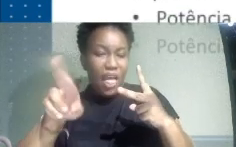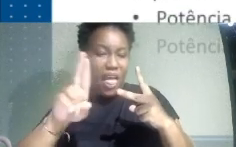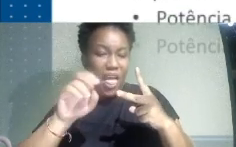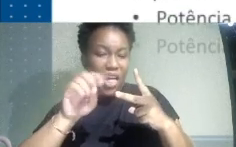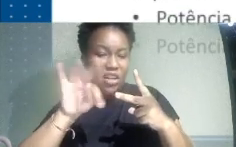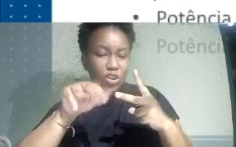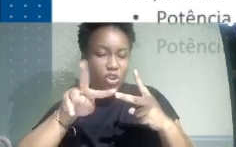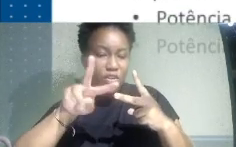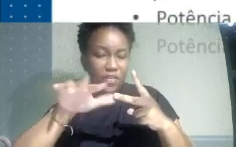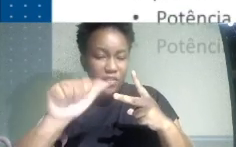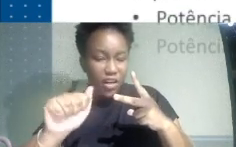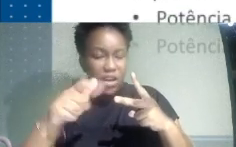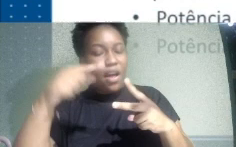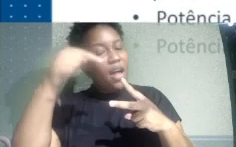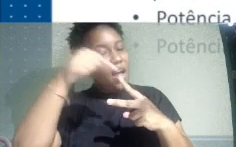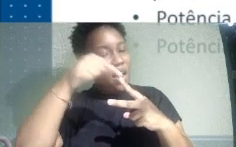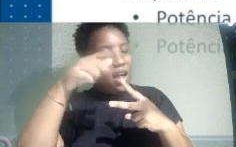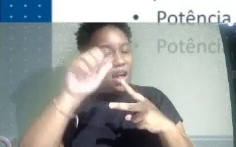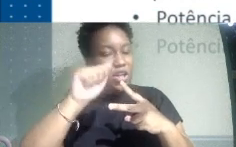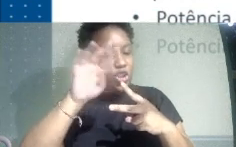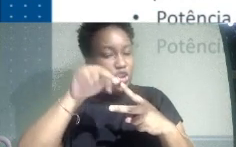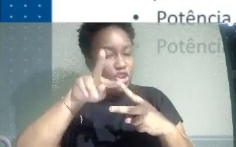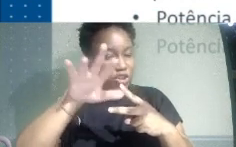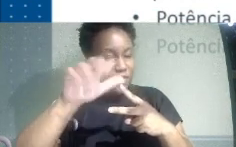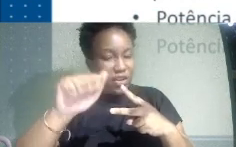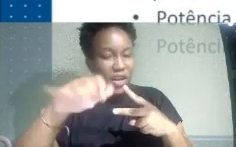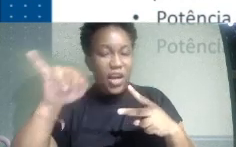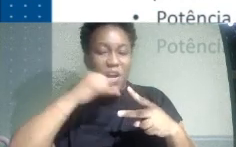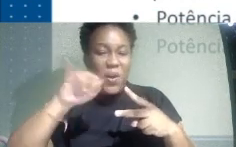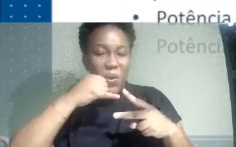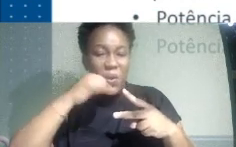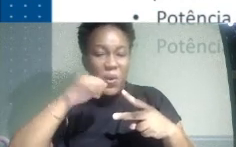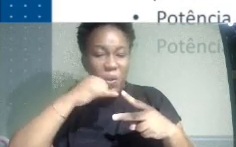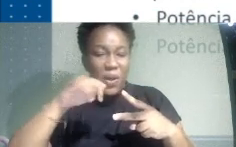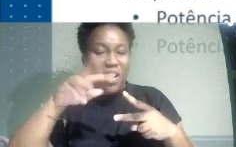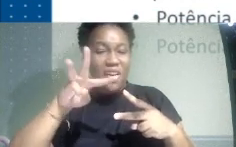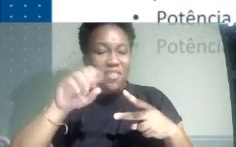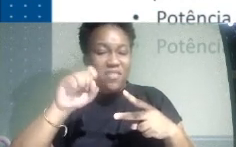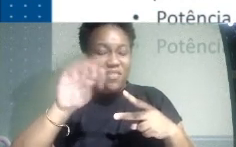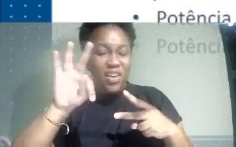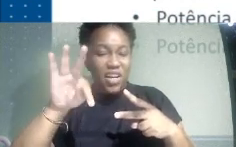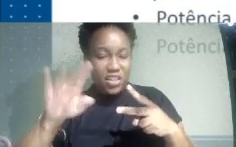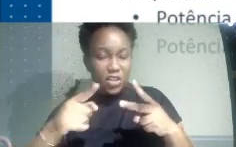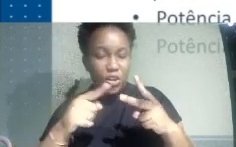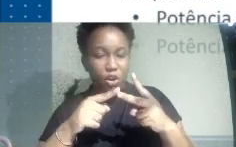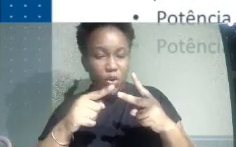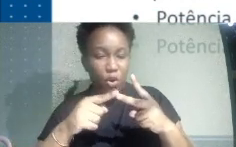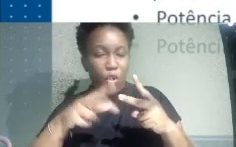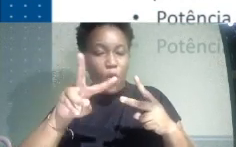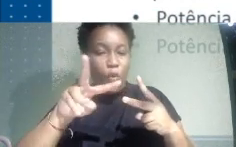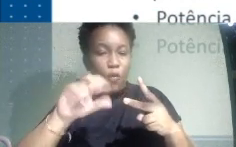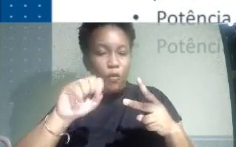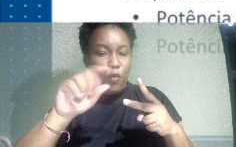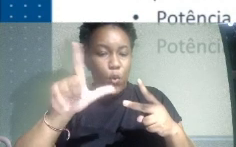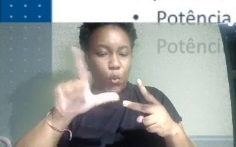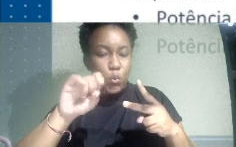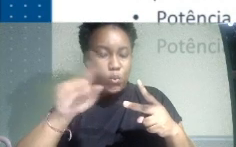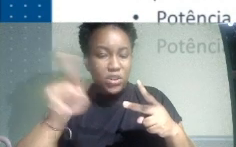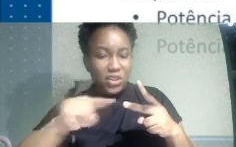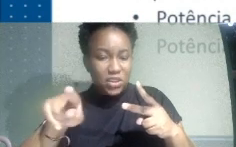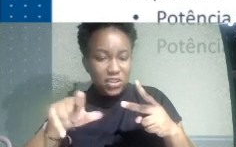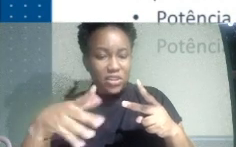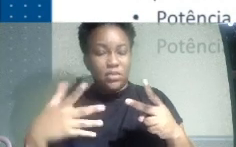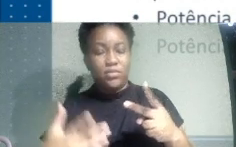ok? Então geralmente essa potência ativa é em watts, potência reativa em volt-ampere, ou se vocês quiserem, a